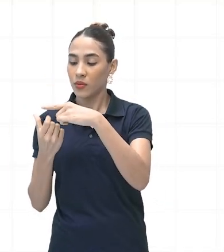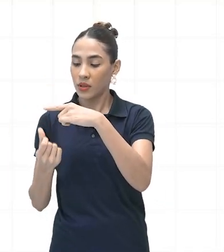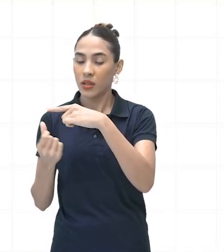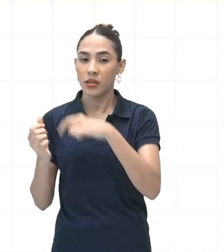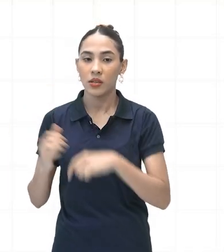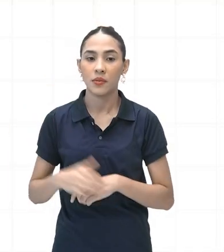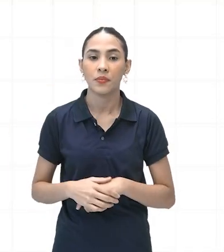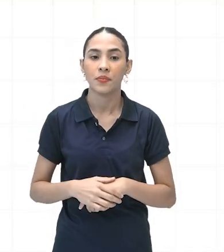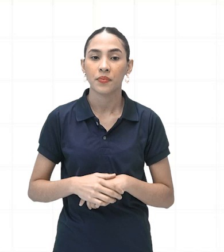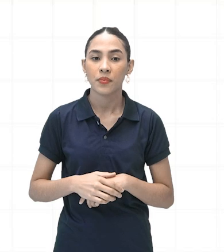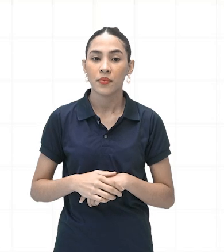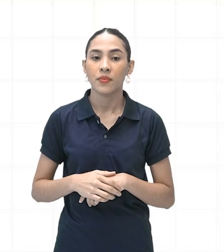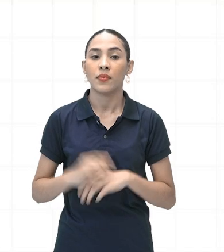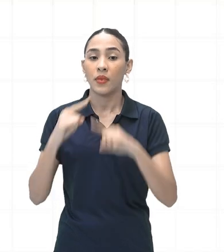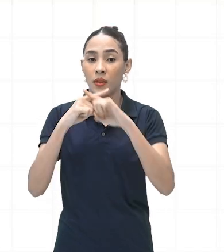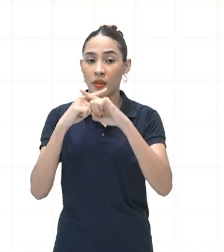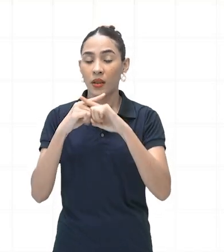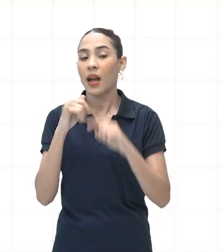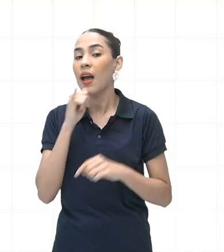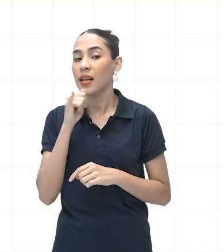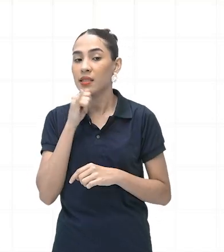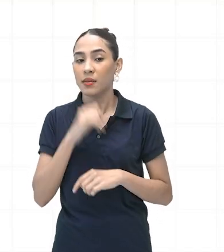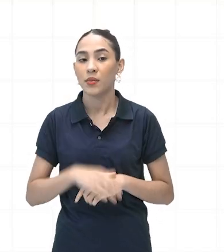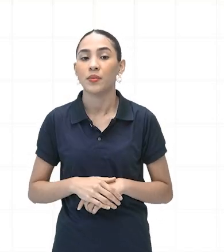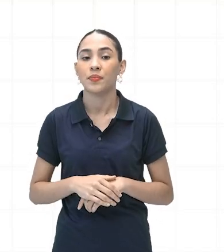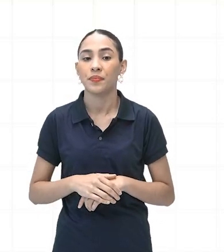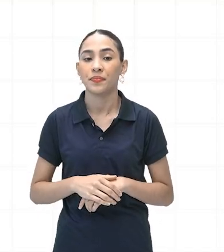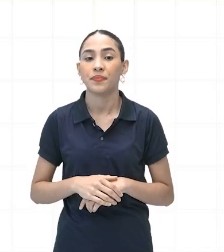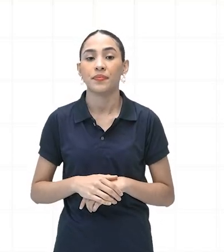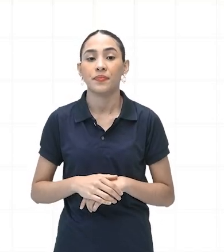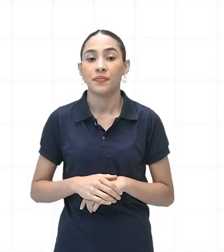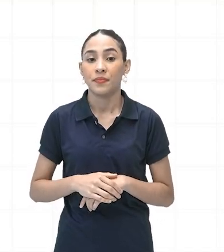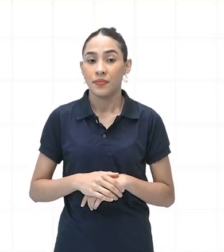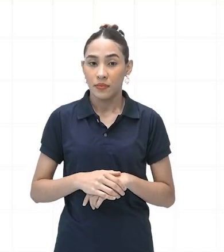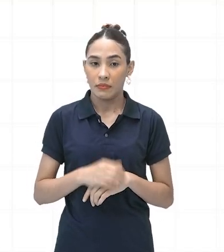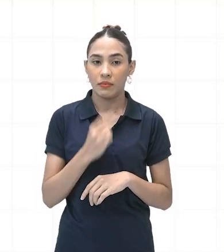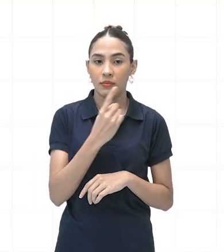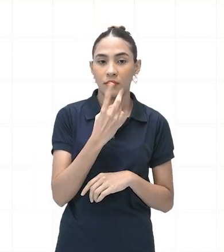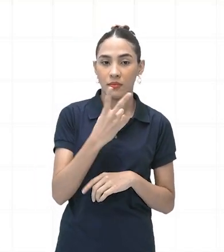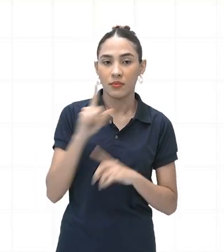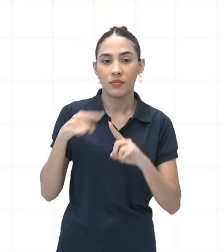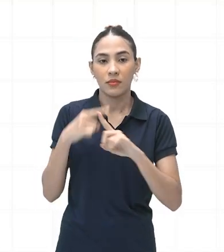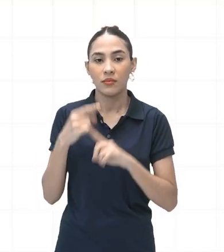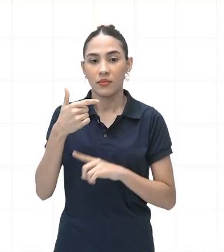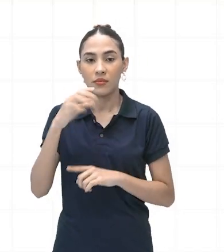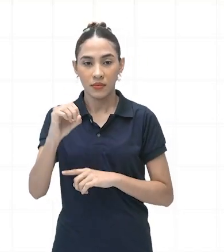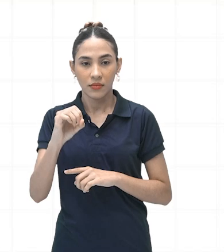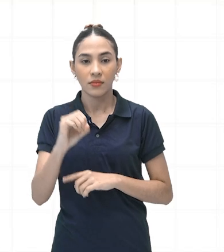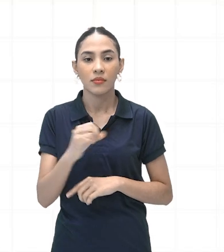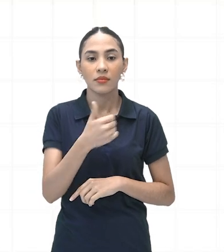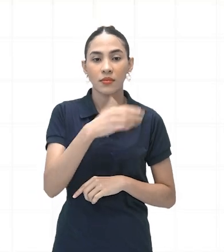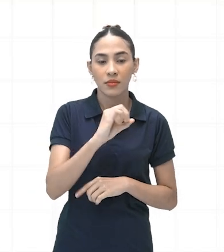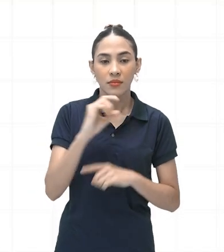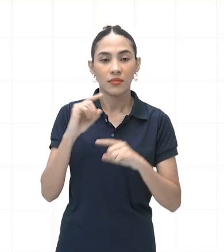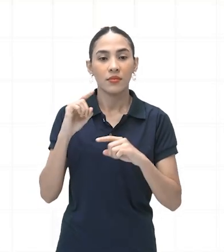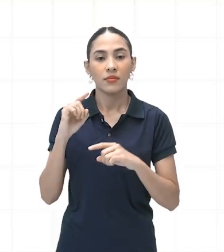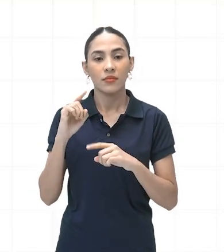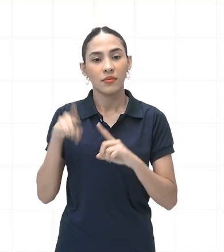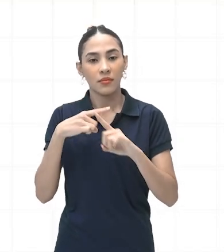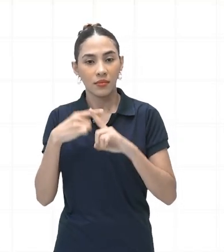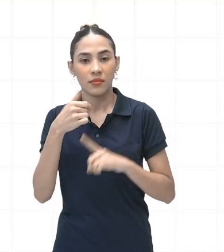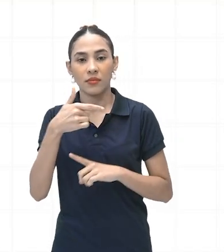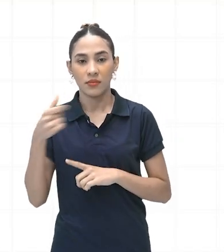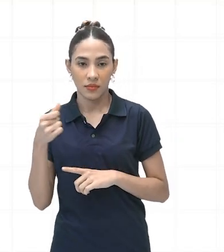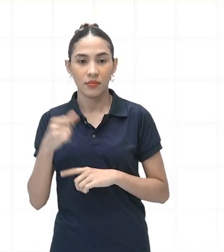esse produto, multiplicação de fração, numerador com numerador e denominador com denominador.